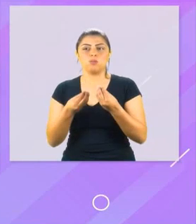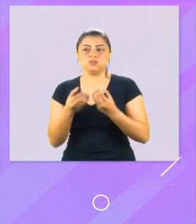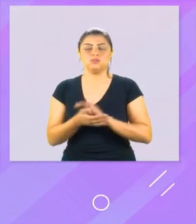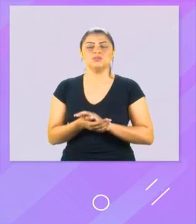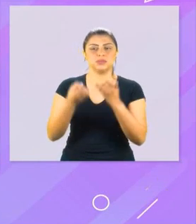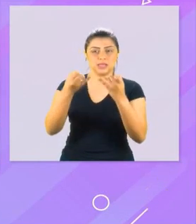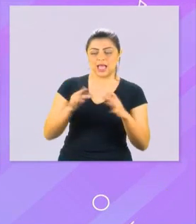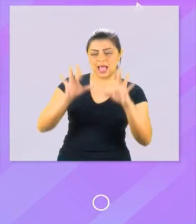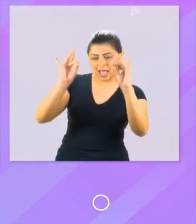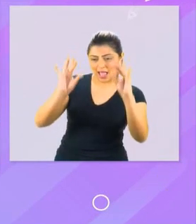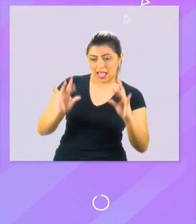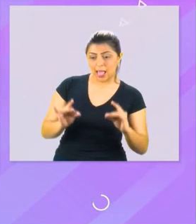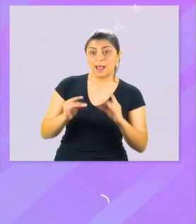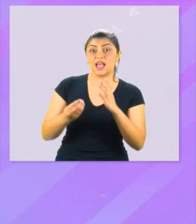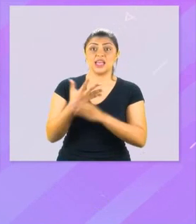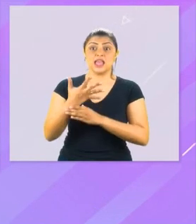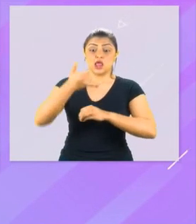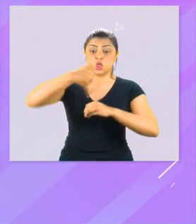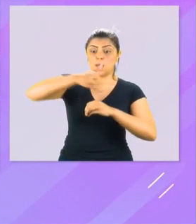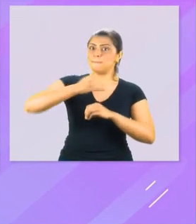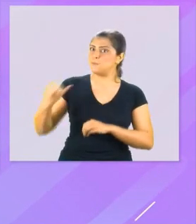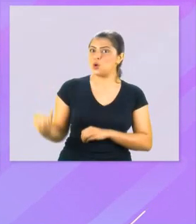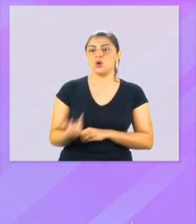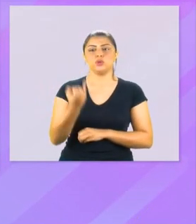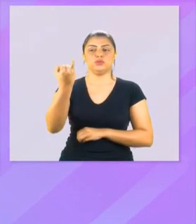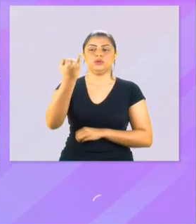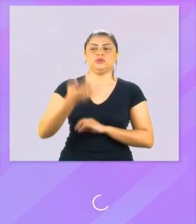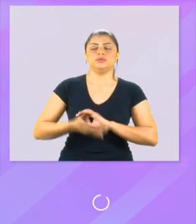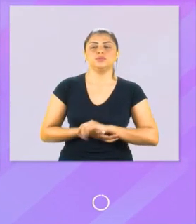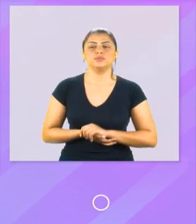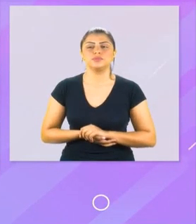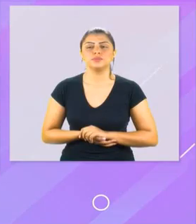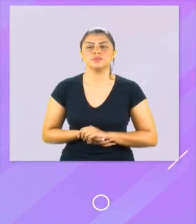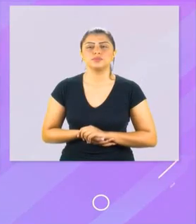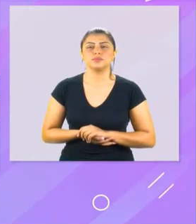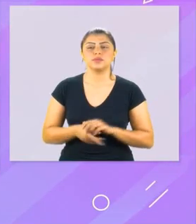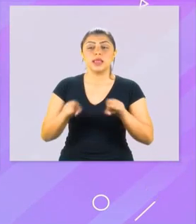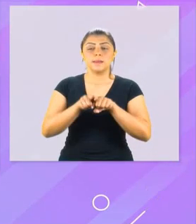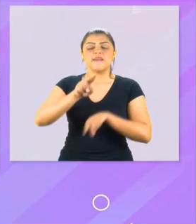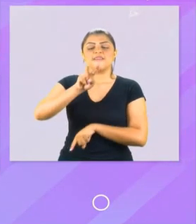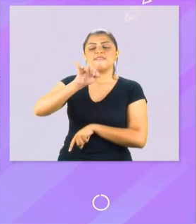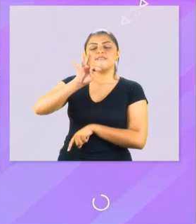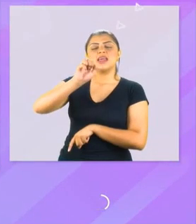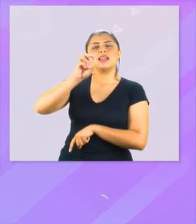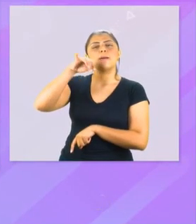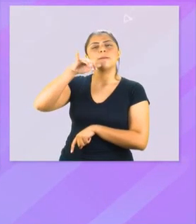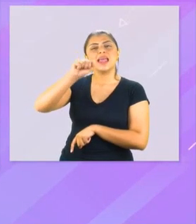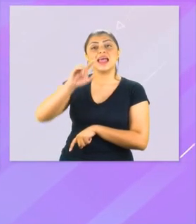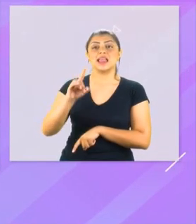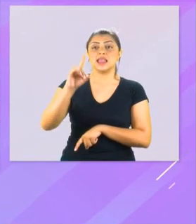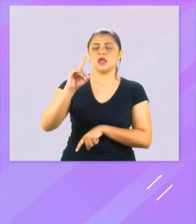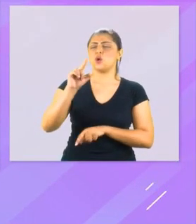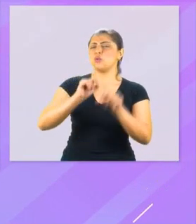e eles são produzidos a partir do colesterol. Extremamente importante esse colesterol para nós. E a vitamina D, que tem um processo,